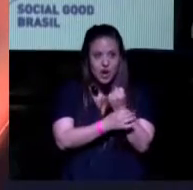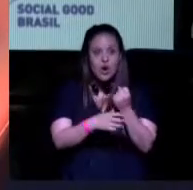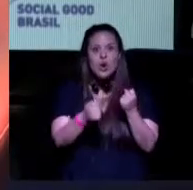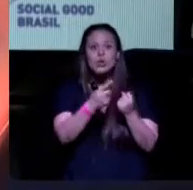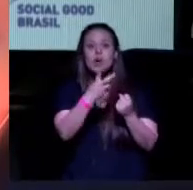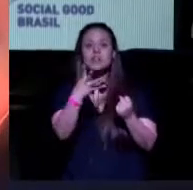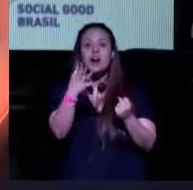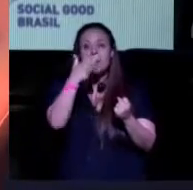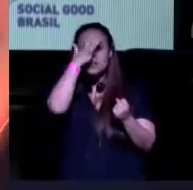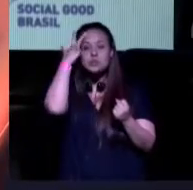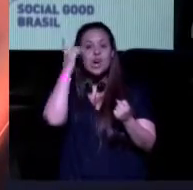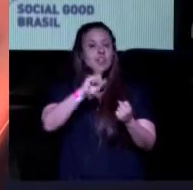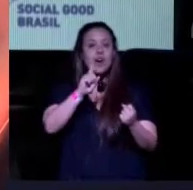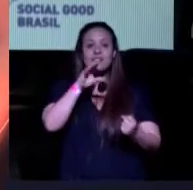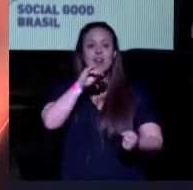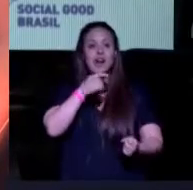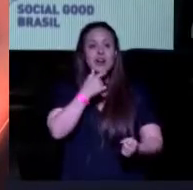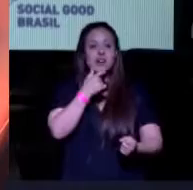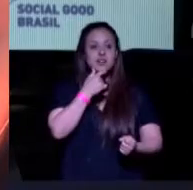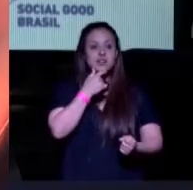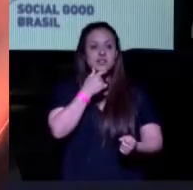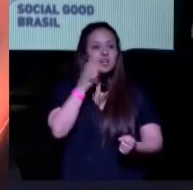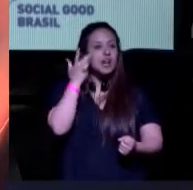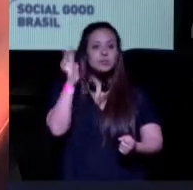não não falar inglês